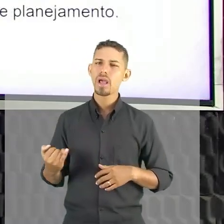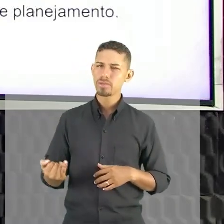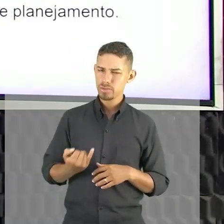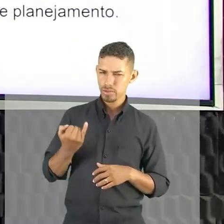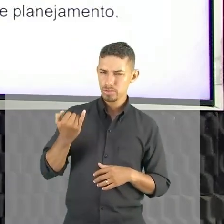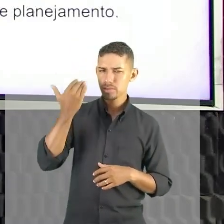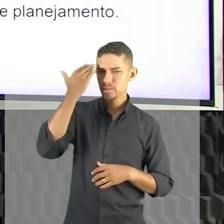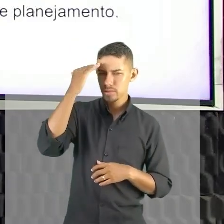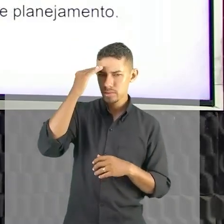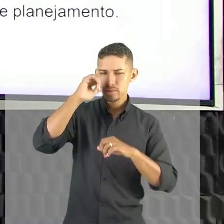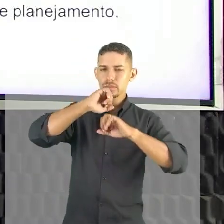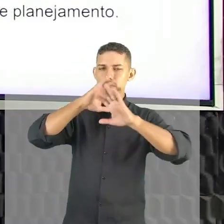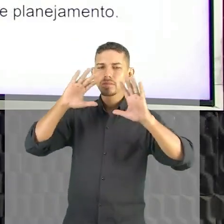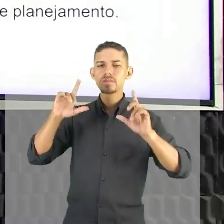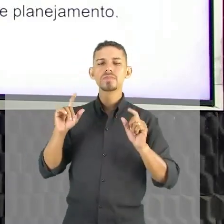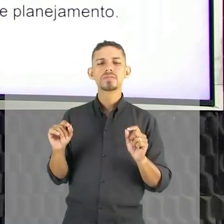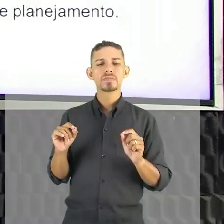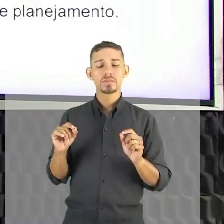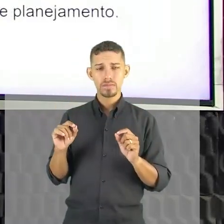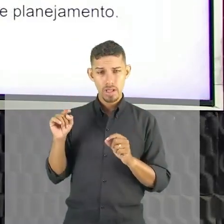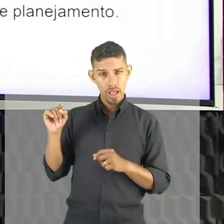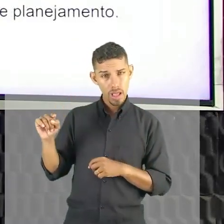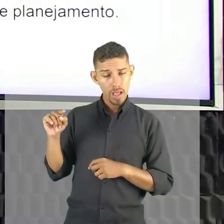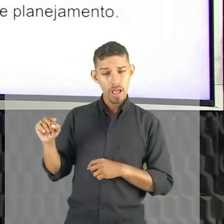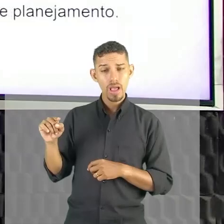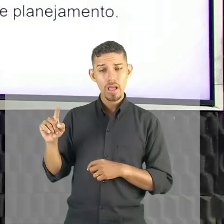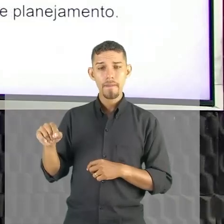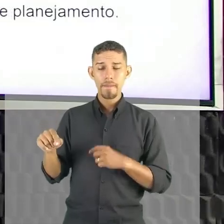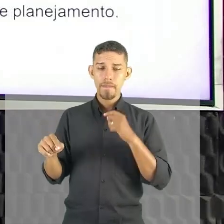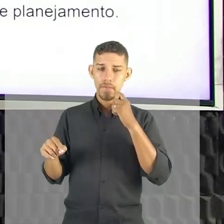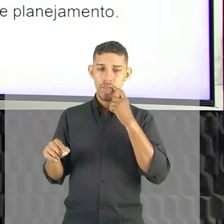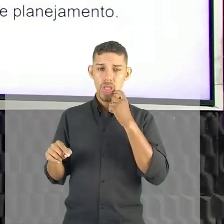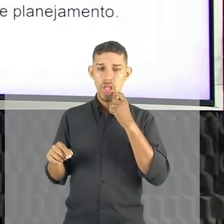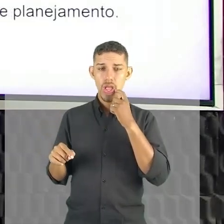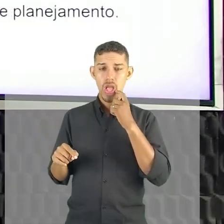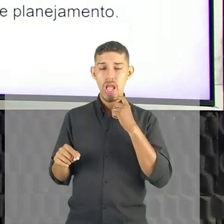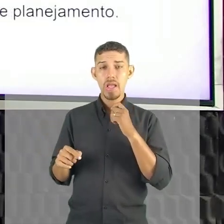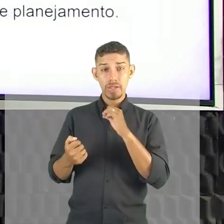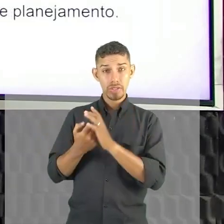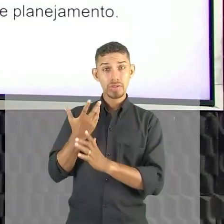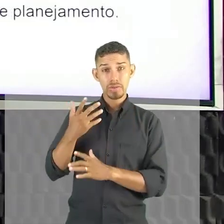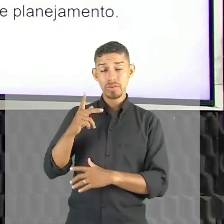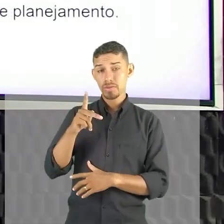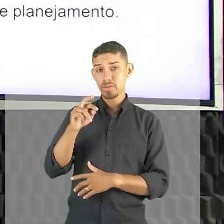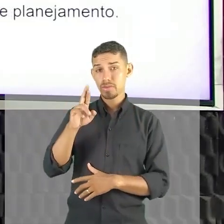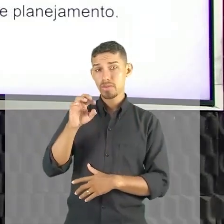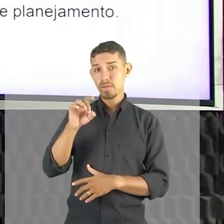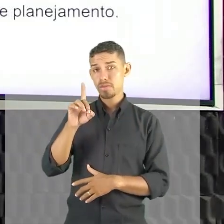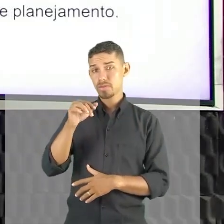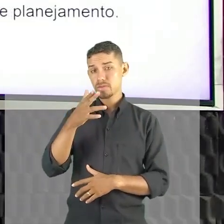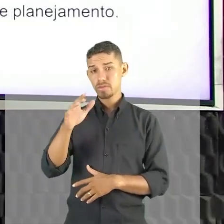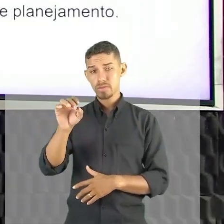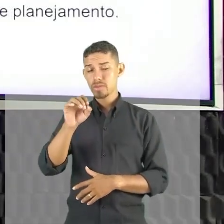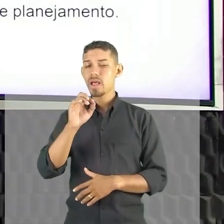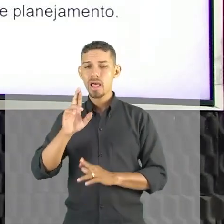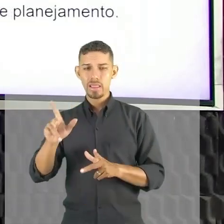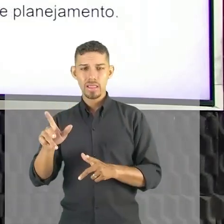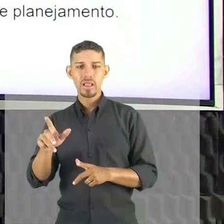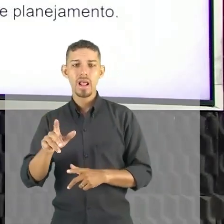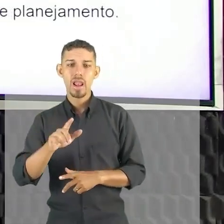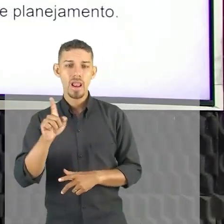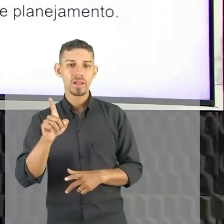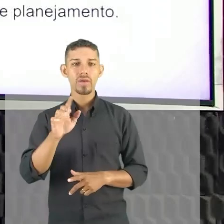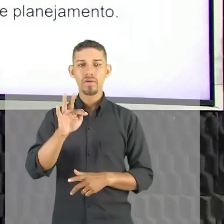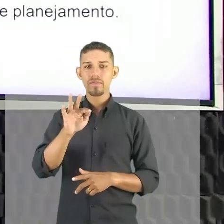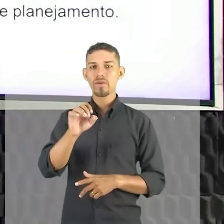importante entender, né, que esse modelo aqui de produção, ele é diferente daquele modelo lá do